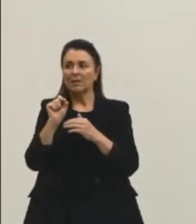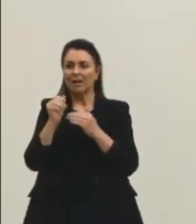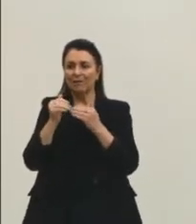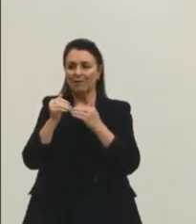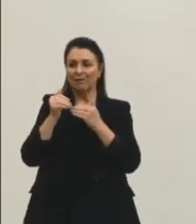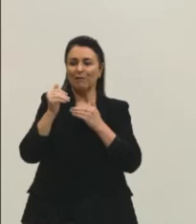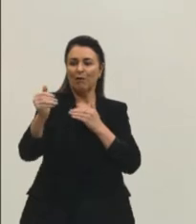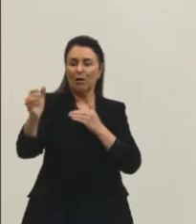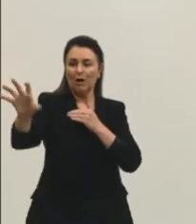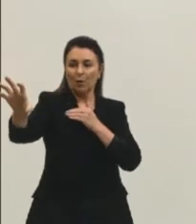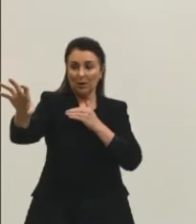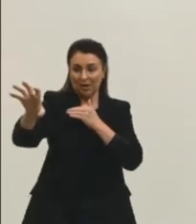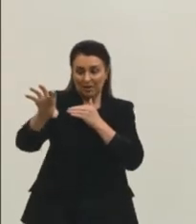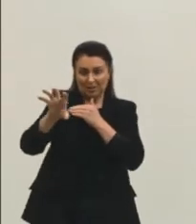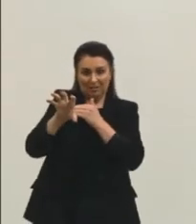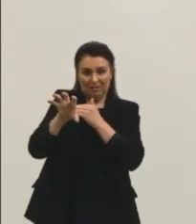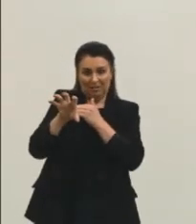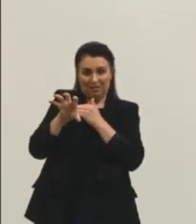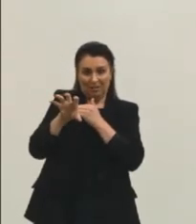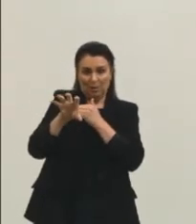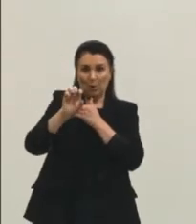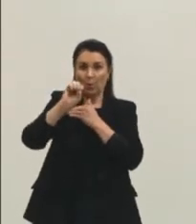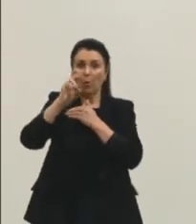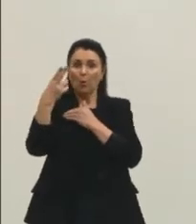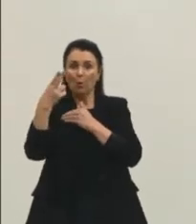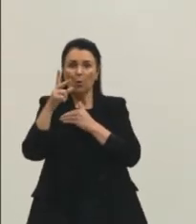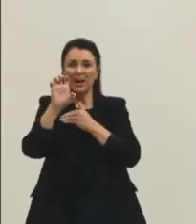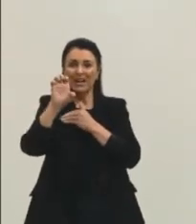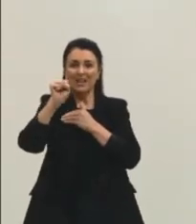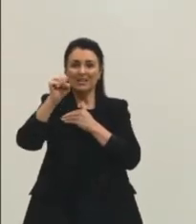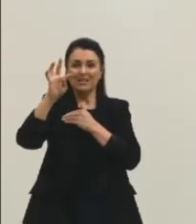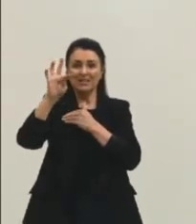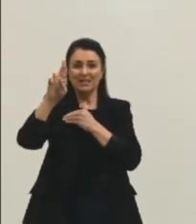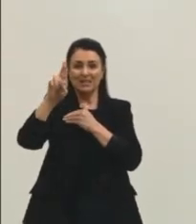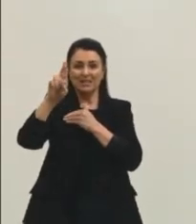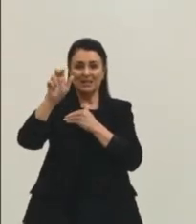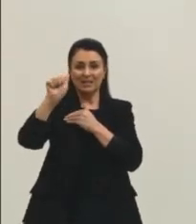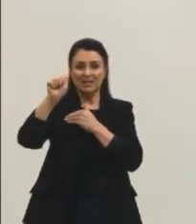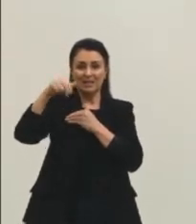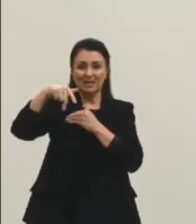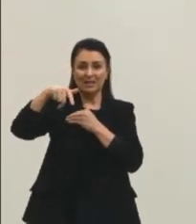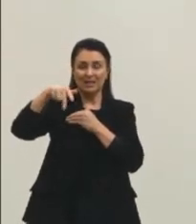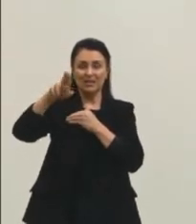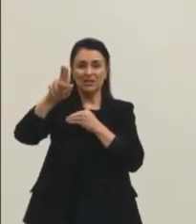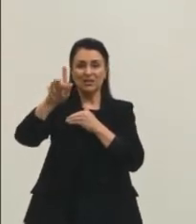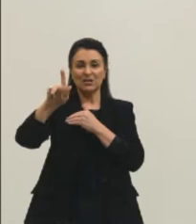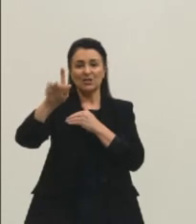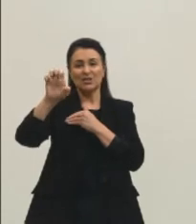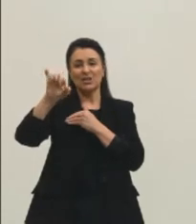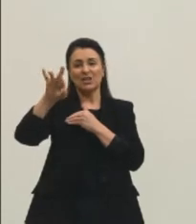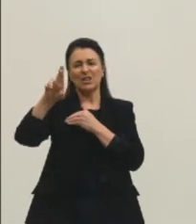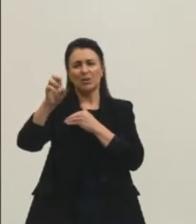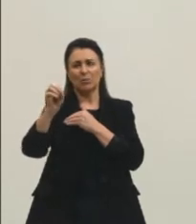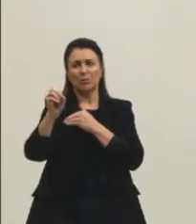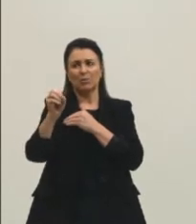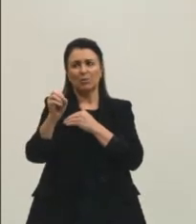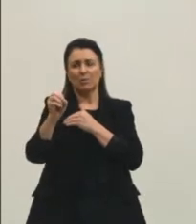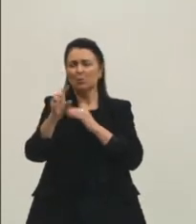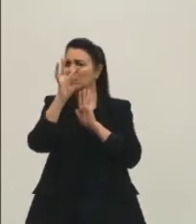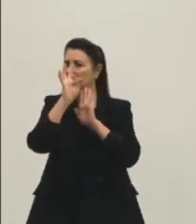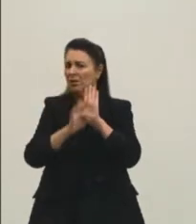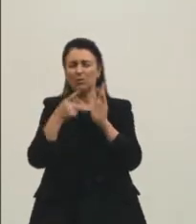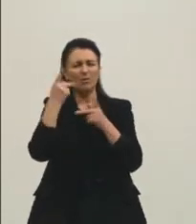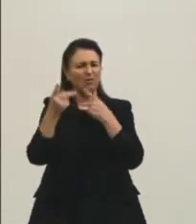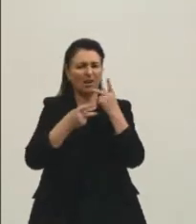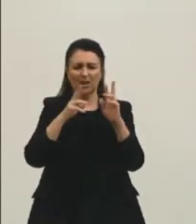sempre vai querer dizer aquilo que a estrangeiro e ele tem um pouco fala aqui sobre essa relação com outros povos né porque